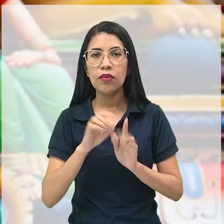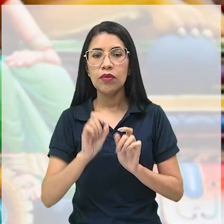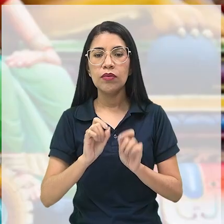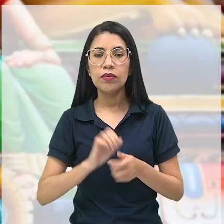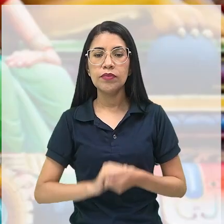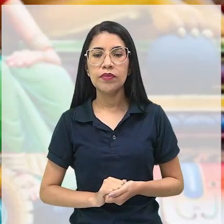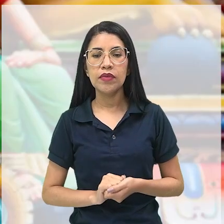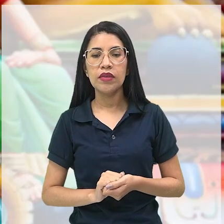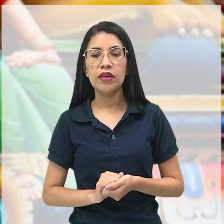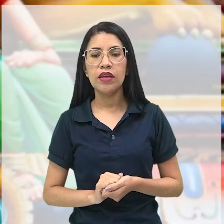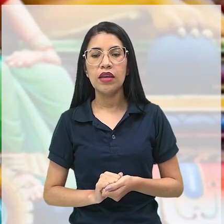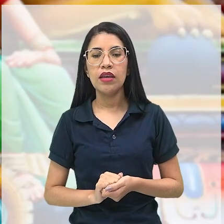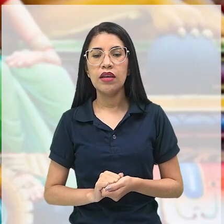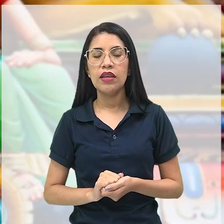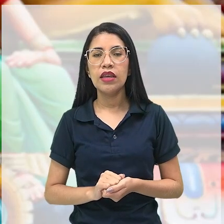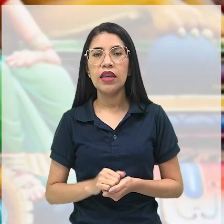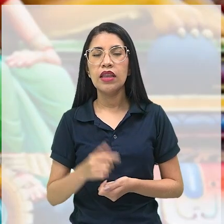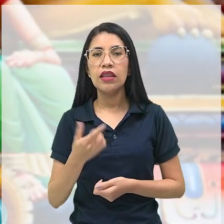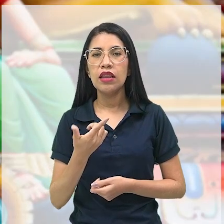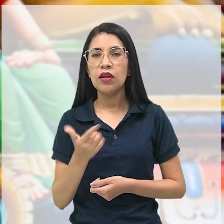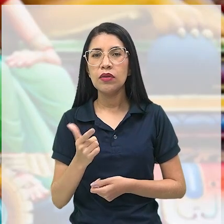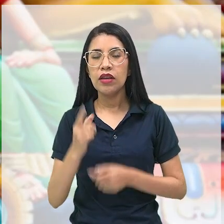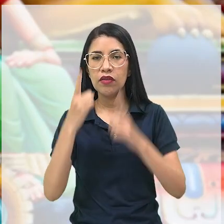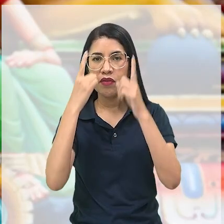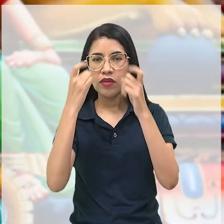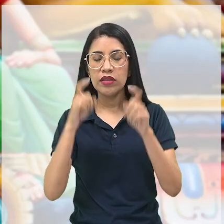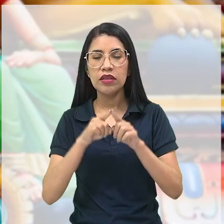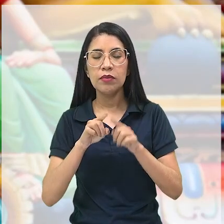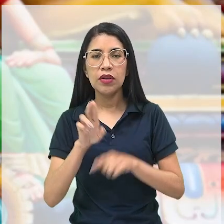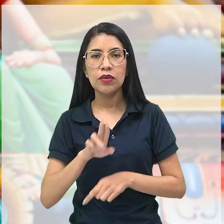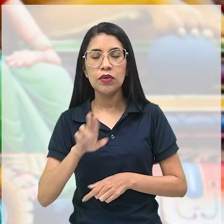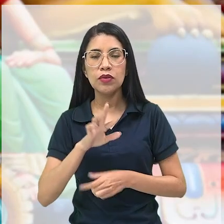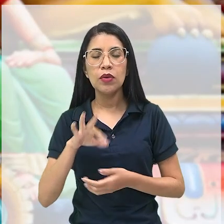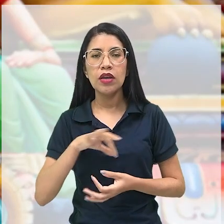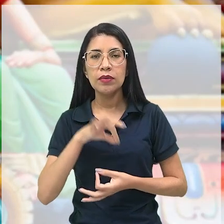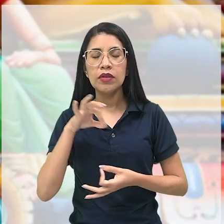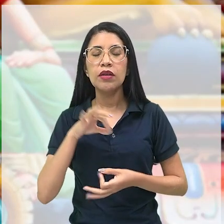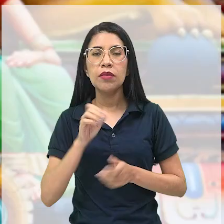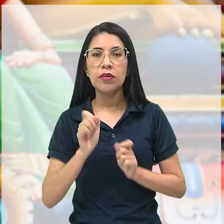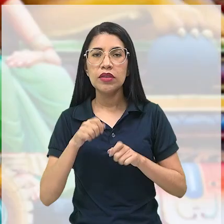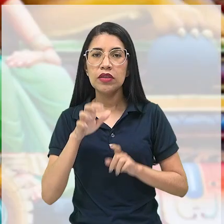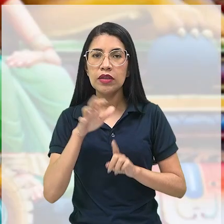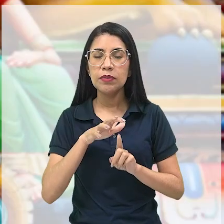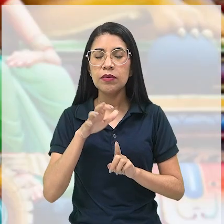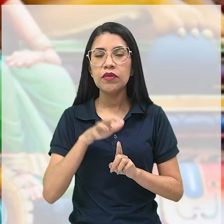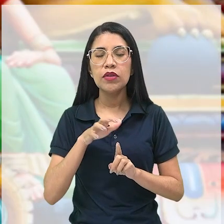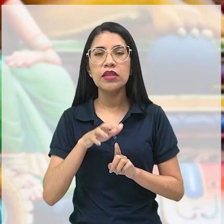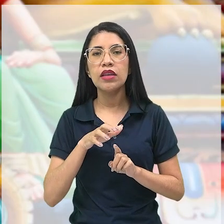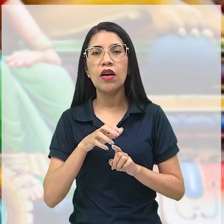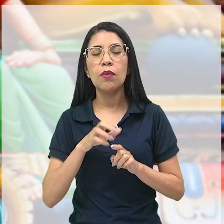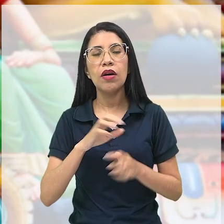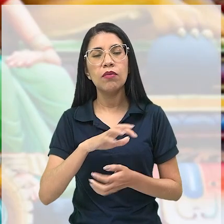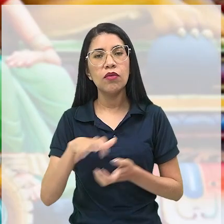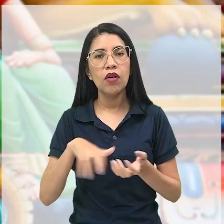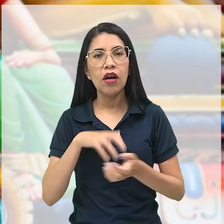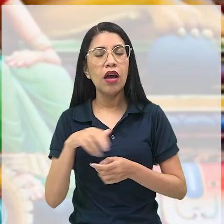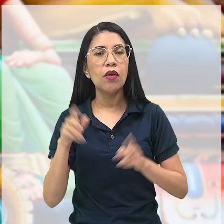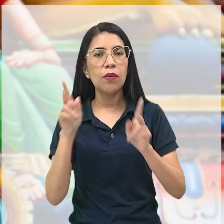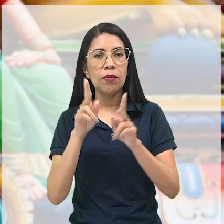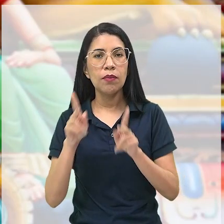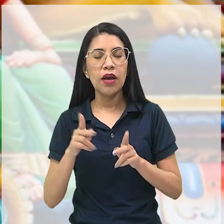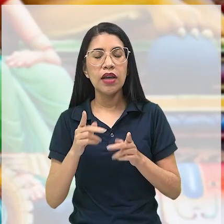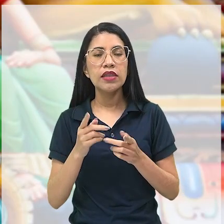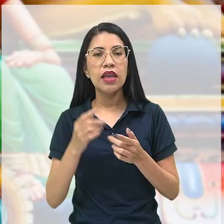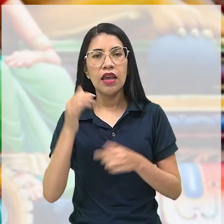ahimsa, ou não-violência, e usou sua espiritualidade para inspirar uma revolução pacífica contra a